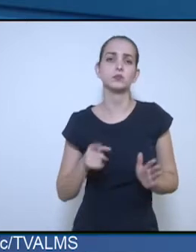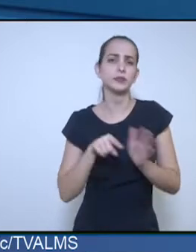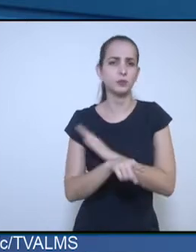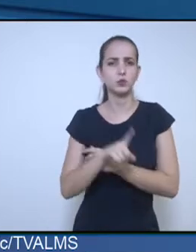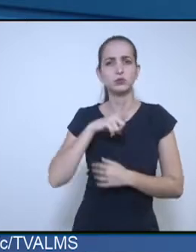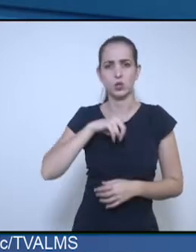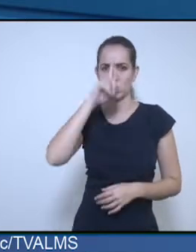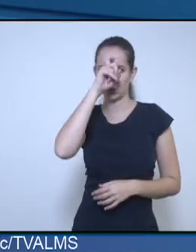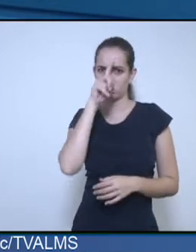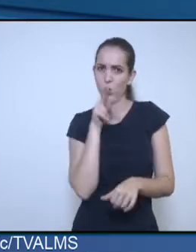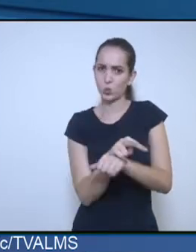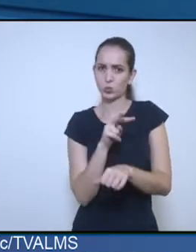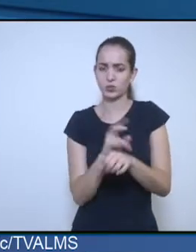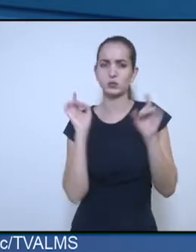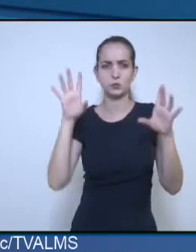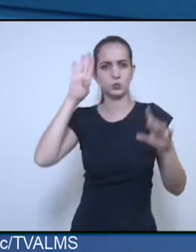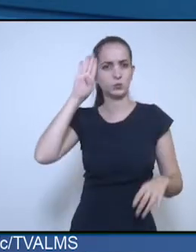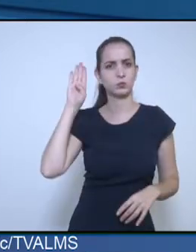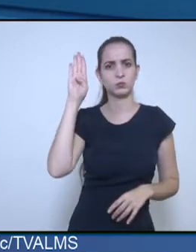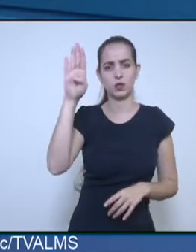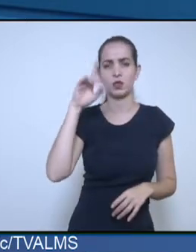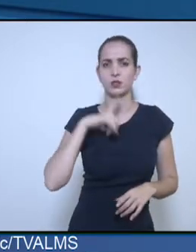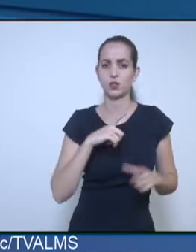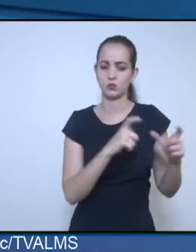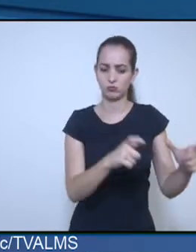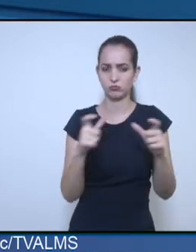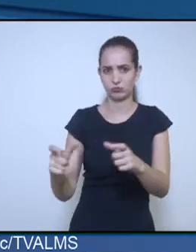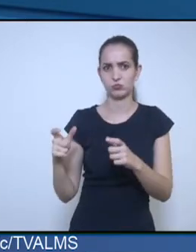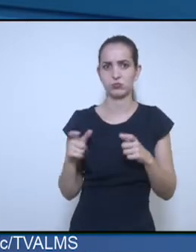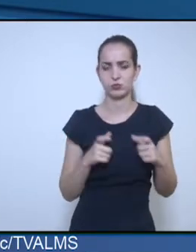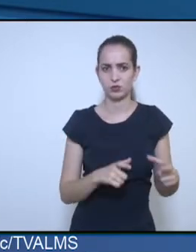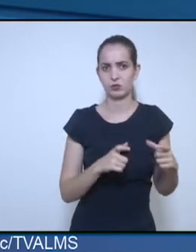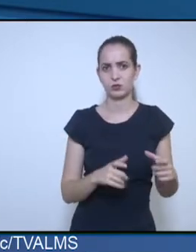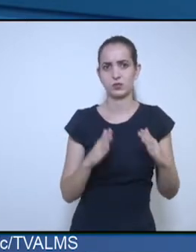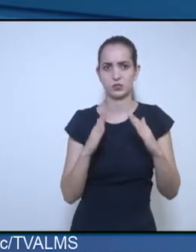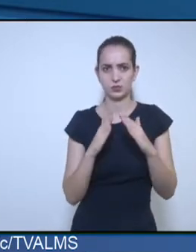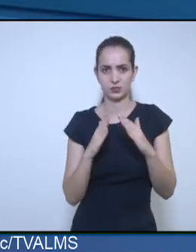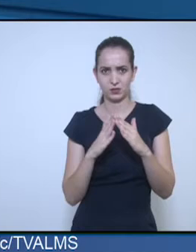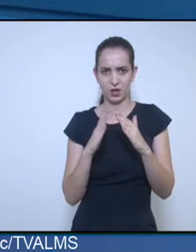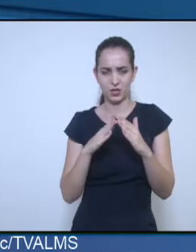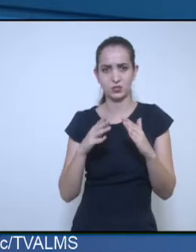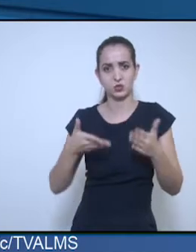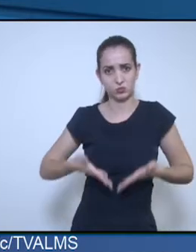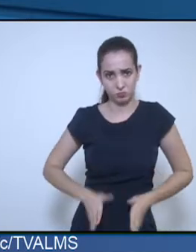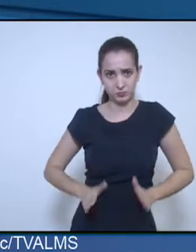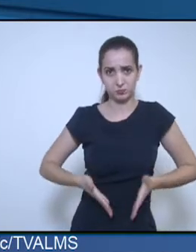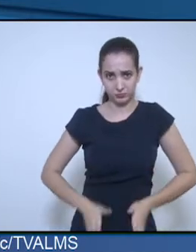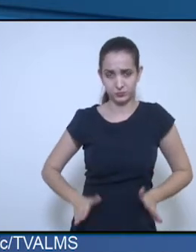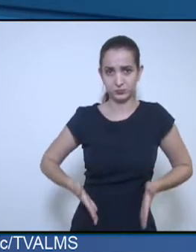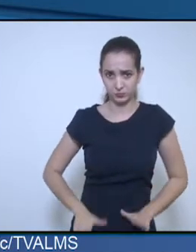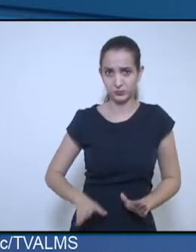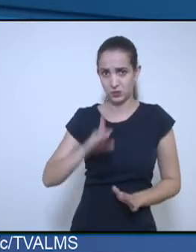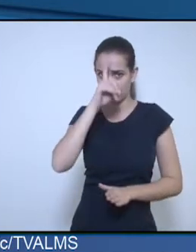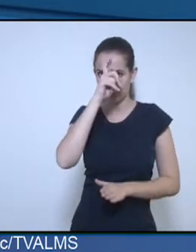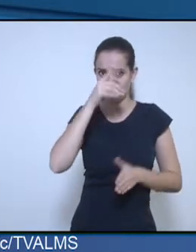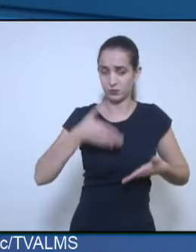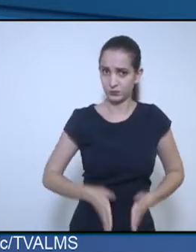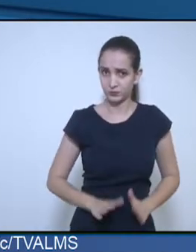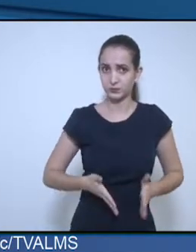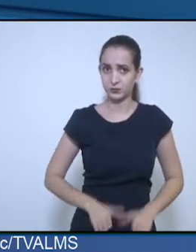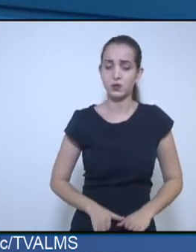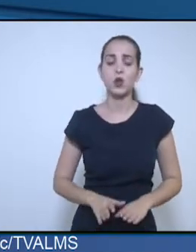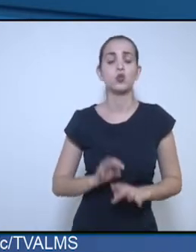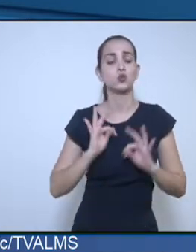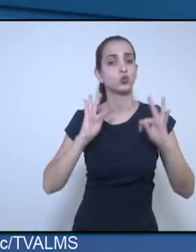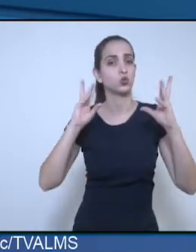hospitais, principalmente pelas nossas maternidades, quando nós temos verificado em loco que todos os parturientes fazem o exame antes